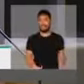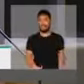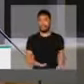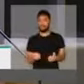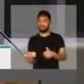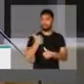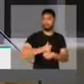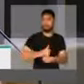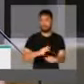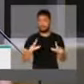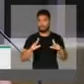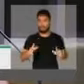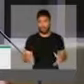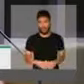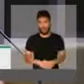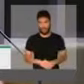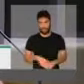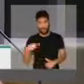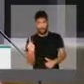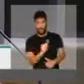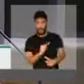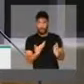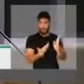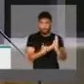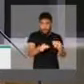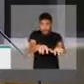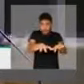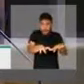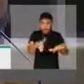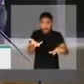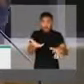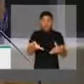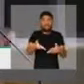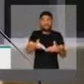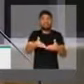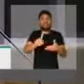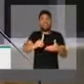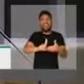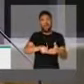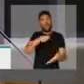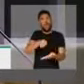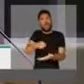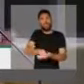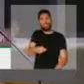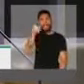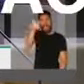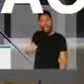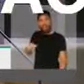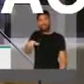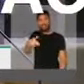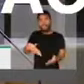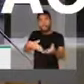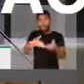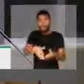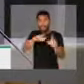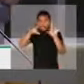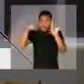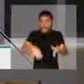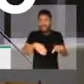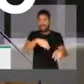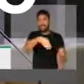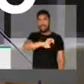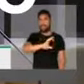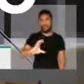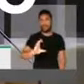pedido que este plenário pode fazer talvez vídeo não exigência que eu saia daqui peça demissão do